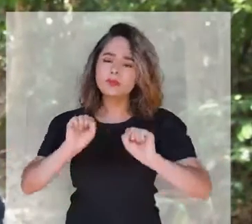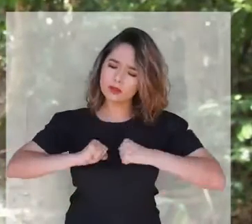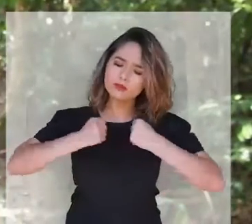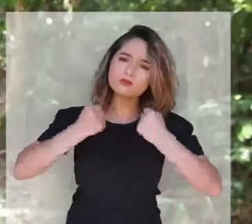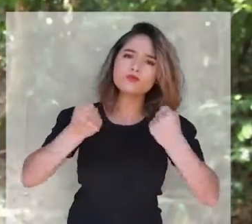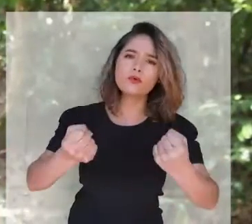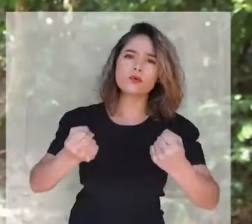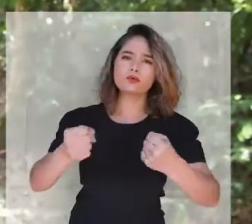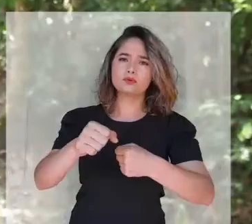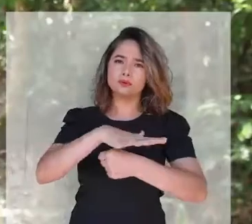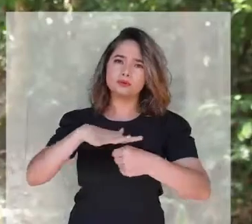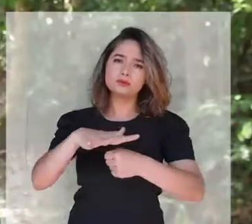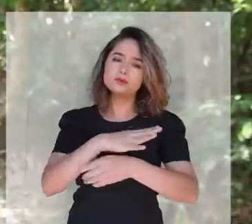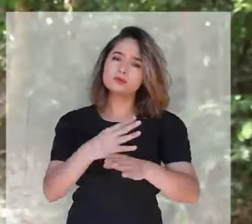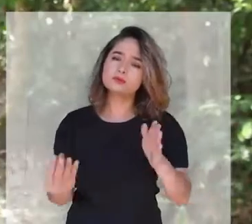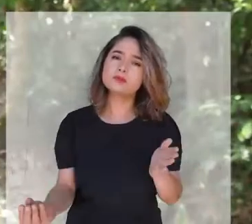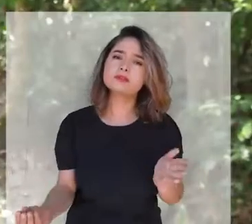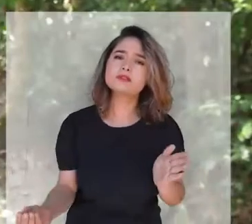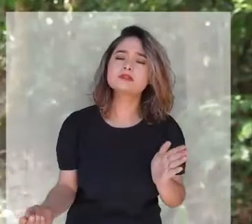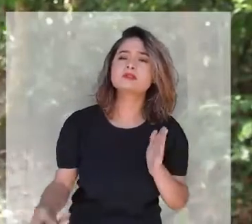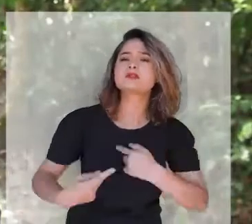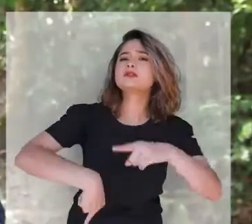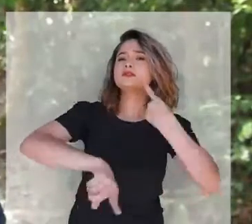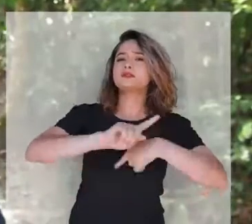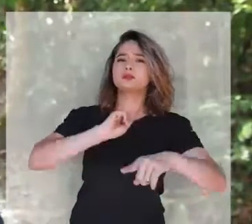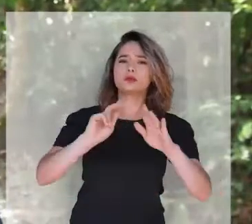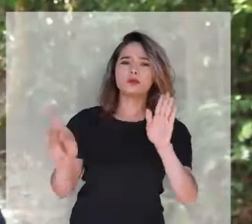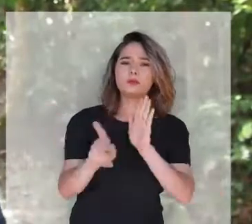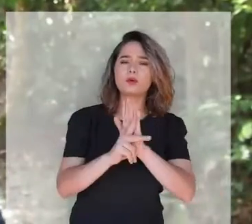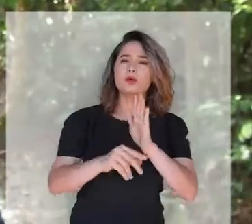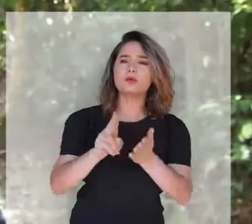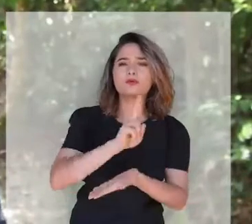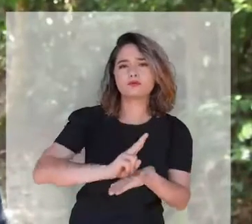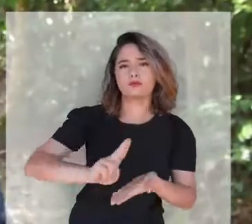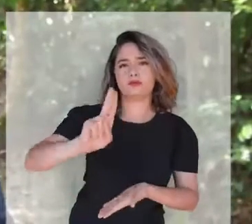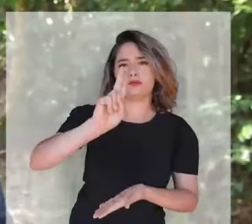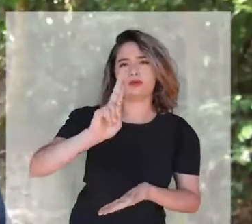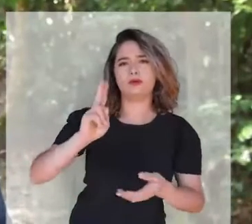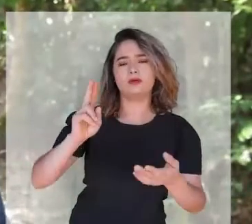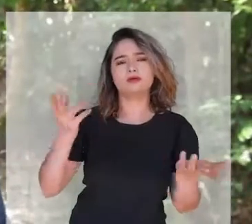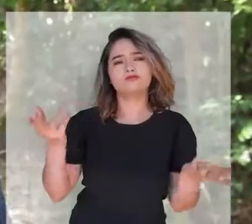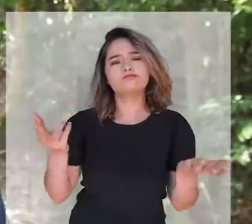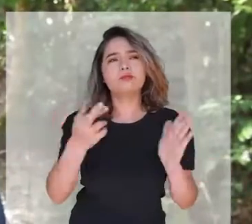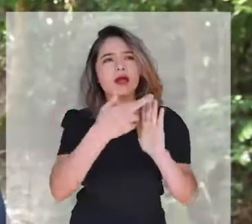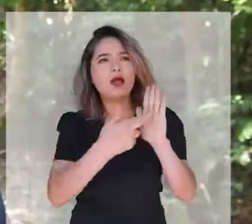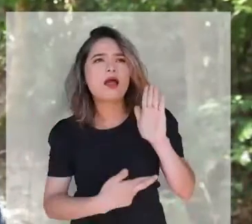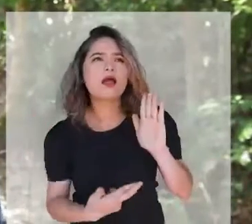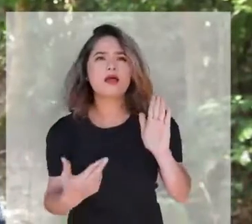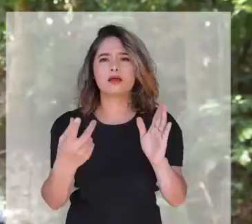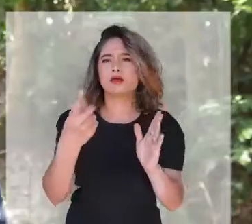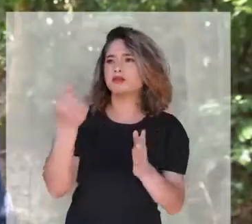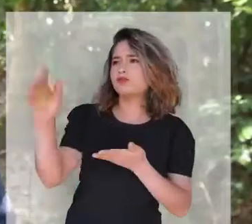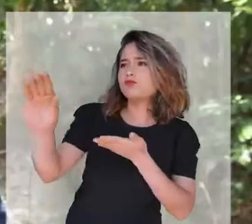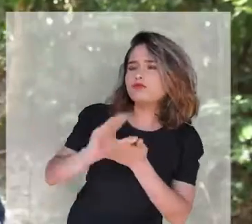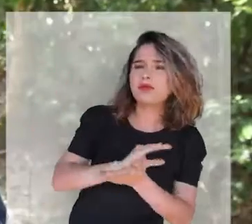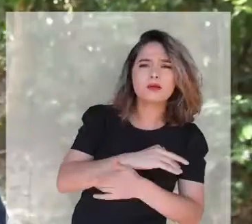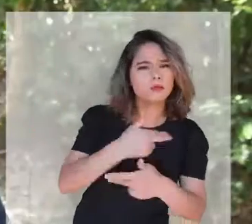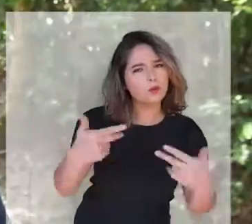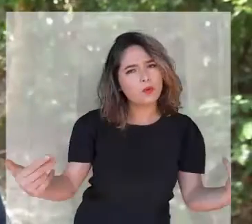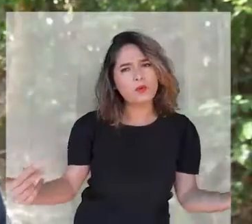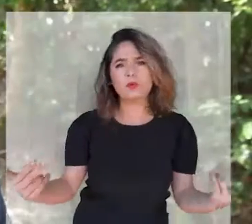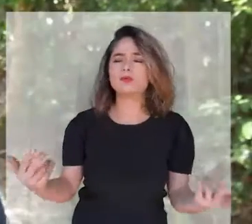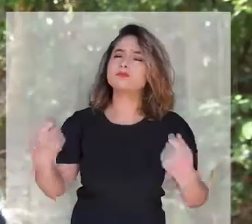todas as ações de extensão. Nesse sentido, a extensão universitária é uma dimensão sempre